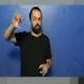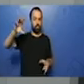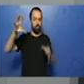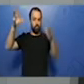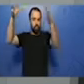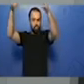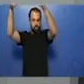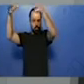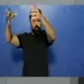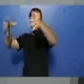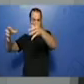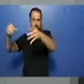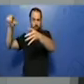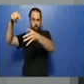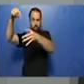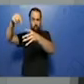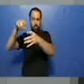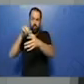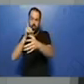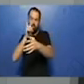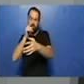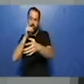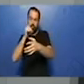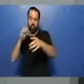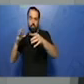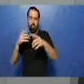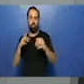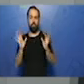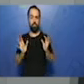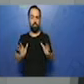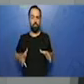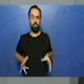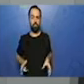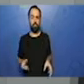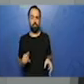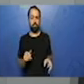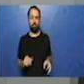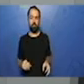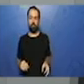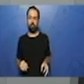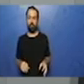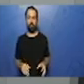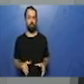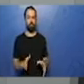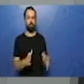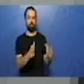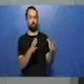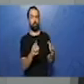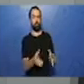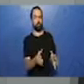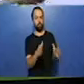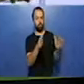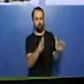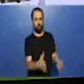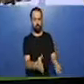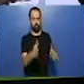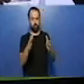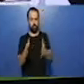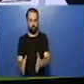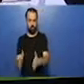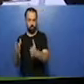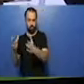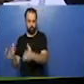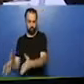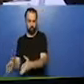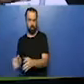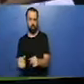distribuída aí para a cidade. Então, nessa estação de tratamento, nós usamos 3 técnicas, né, de separação de